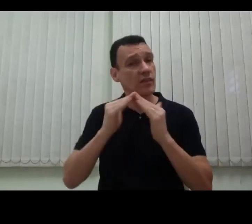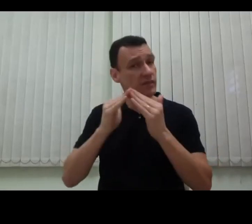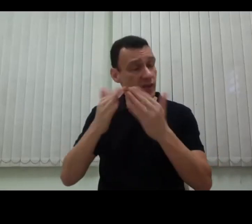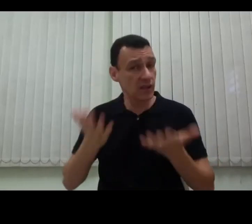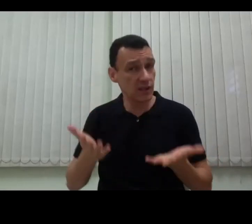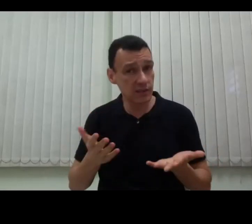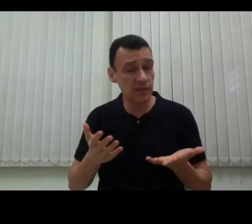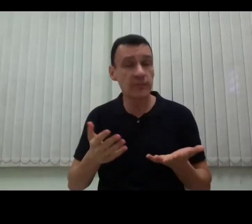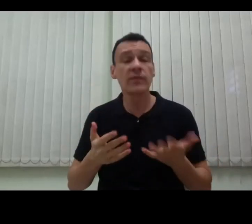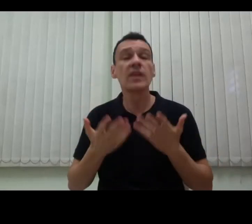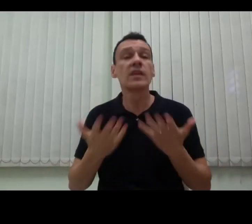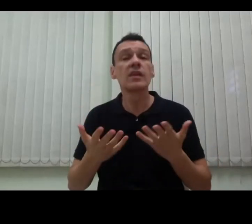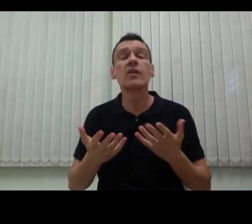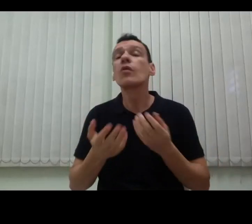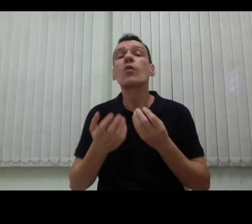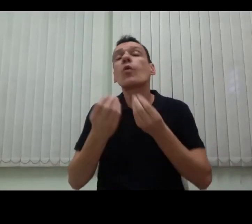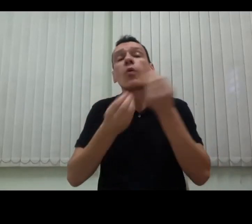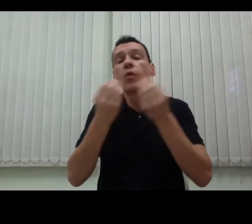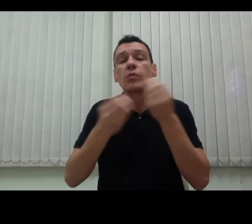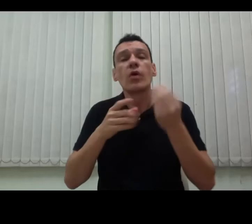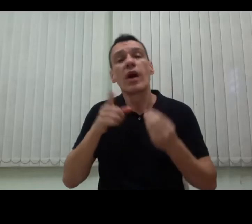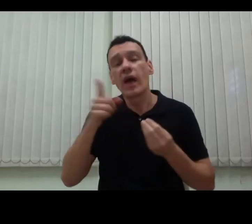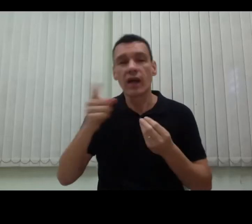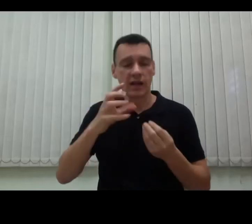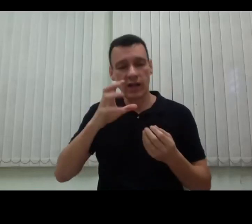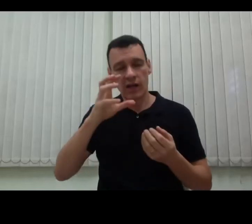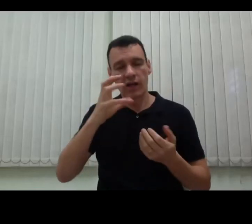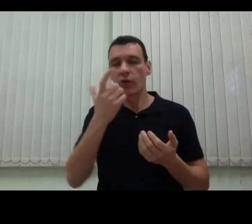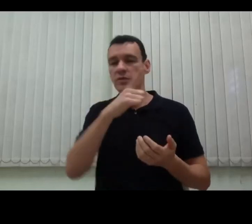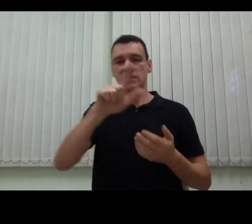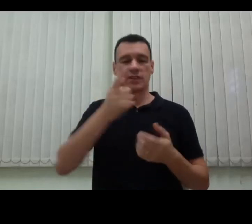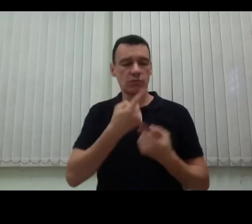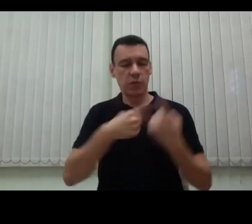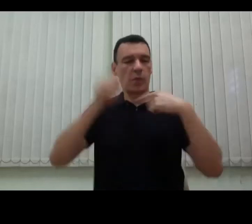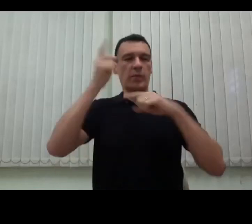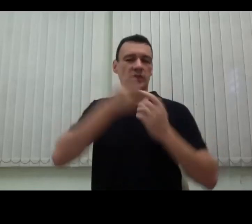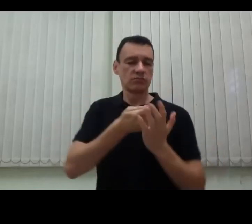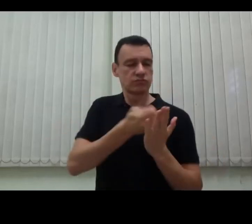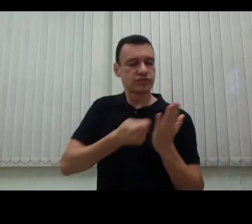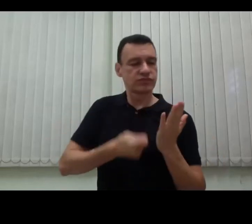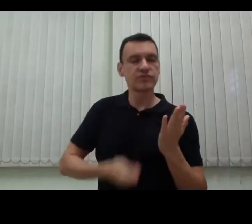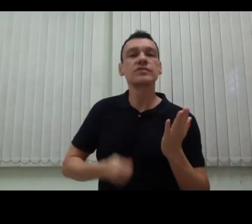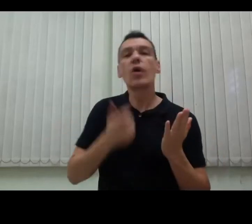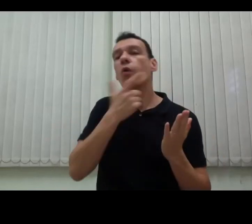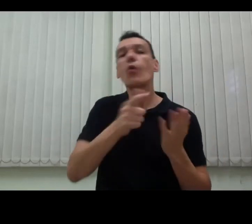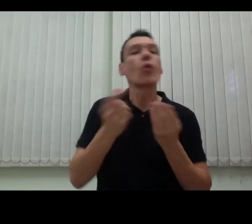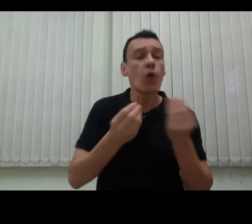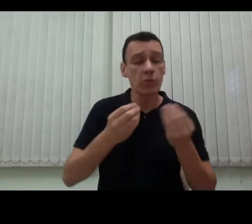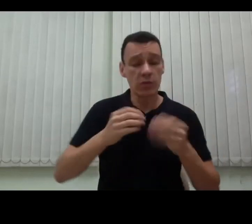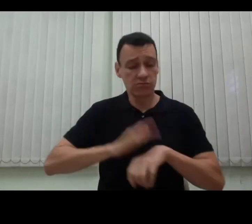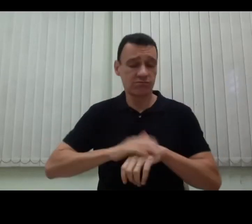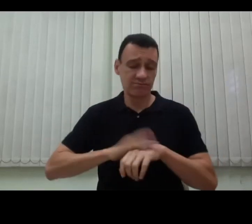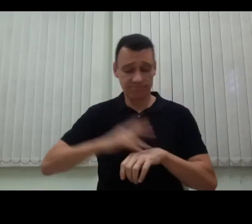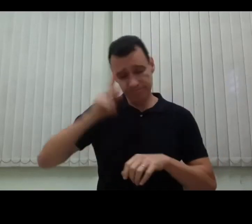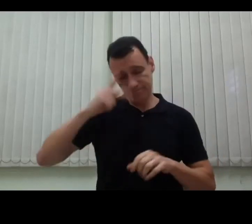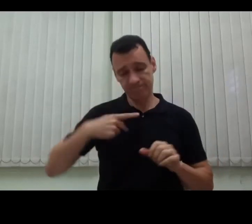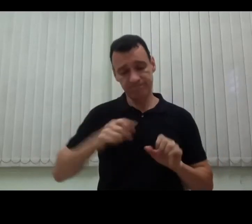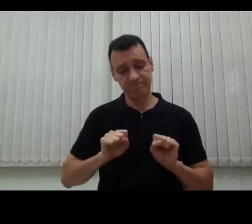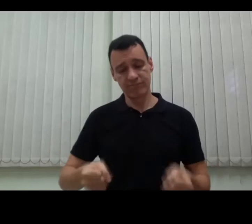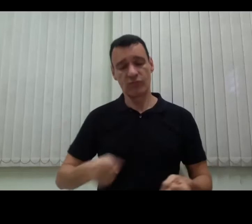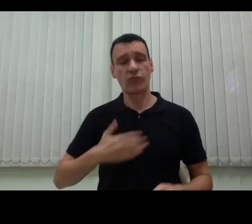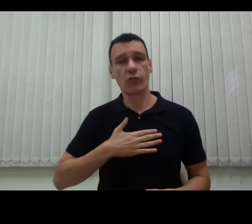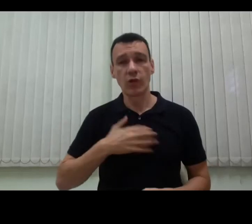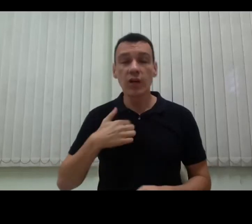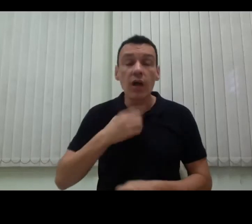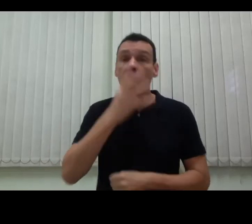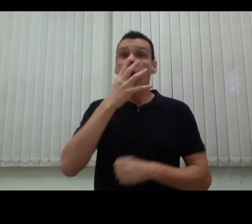alfabetizado e que tinha se constituído como escritora por sua própria conta e risco, né? Depois disso,